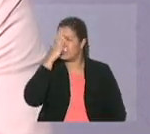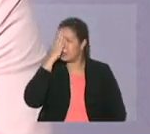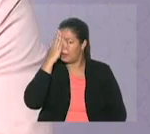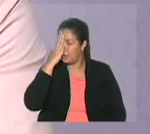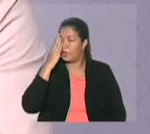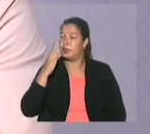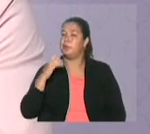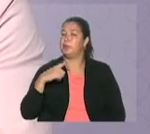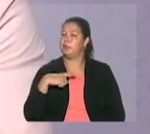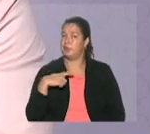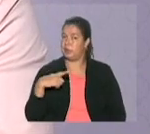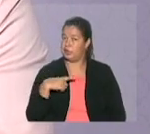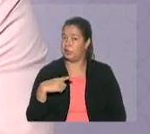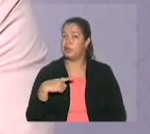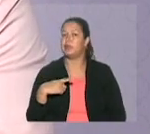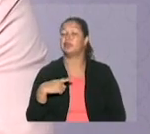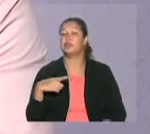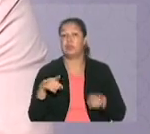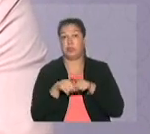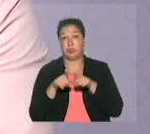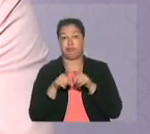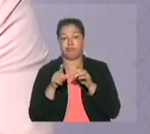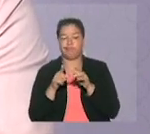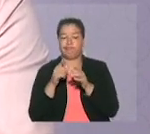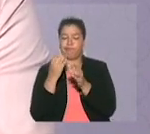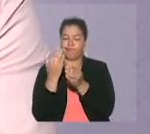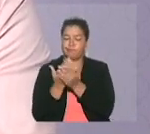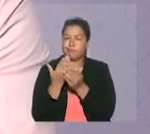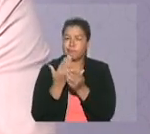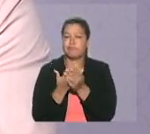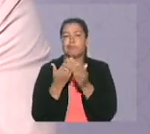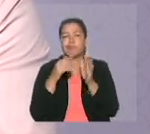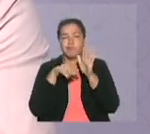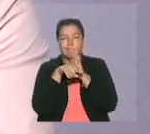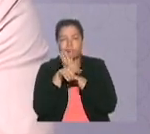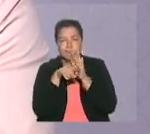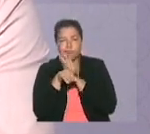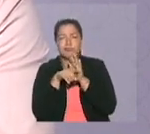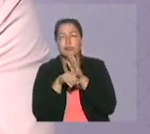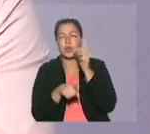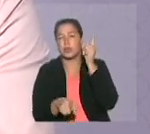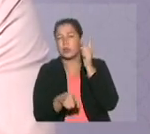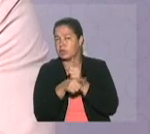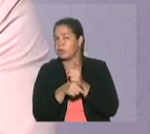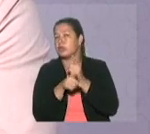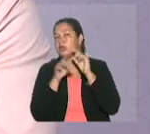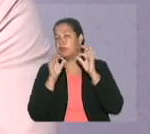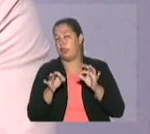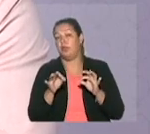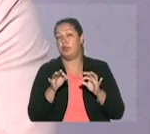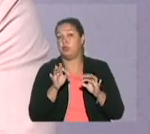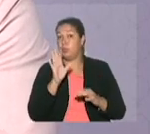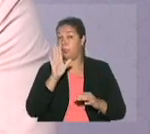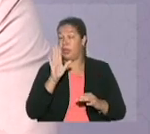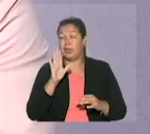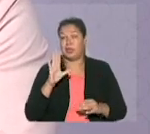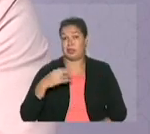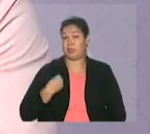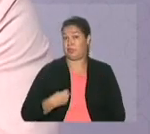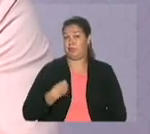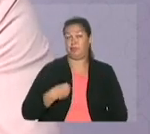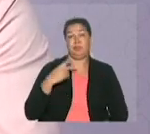que existem vários estudos, pesquisas que identificam isso, mas